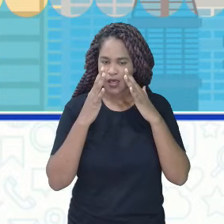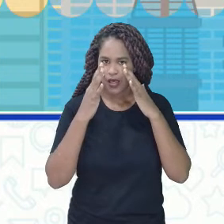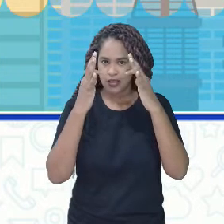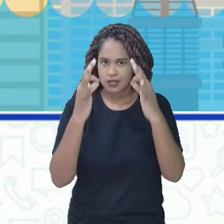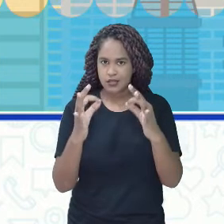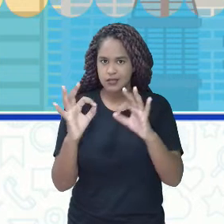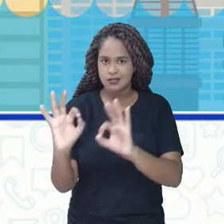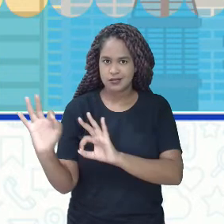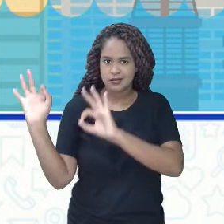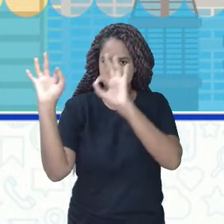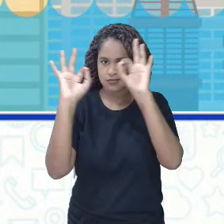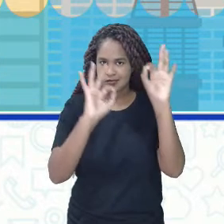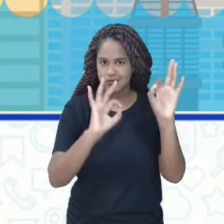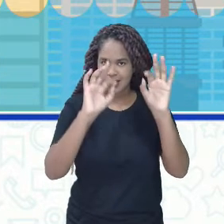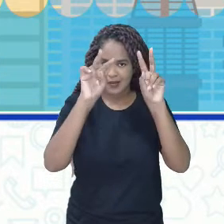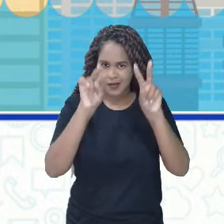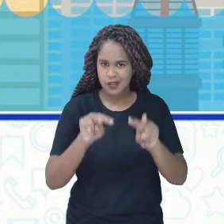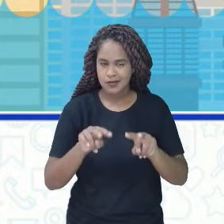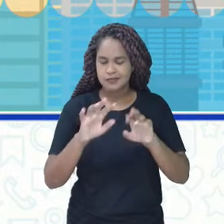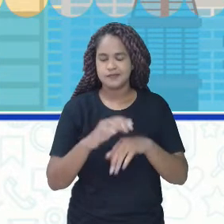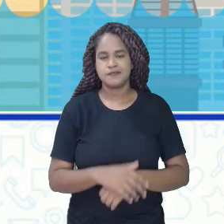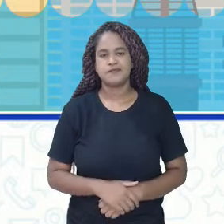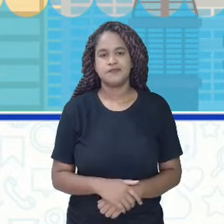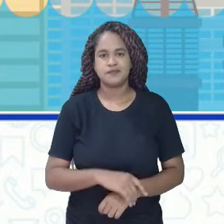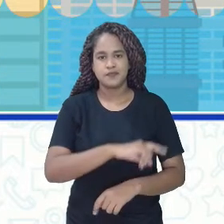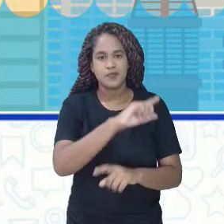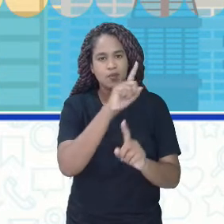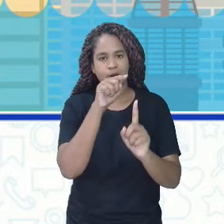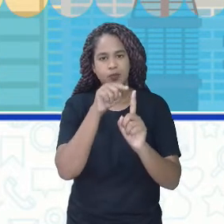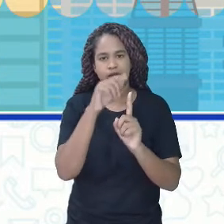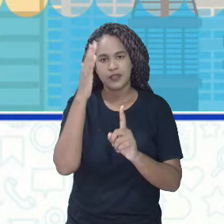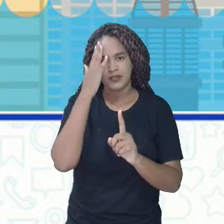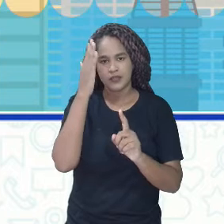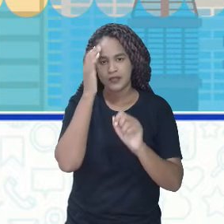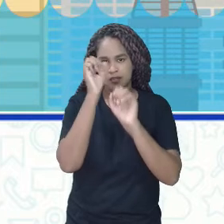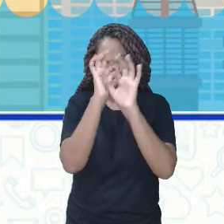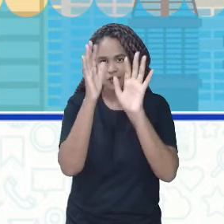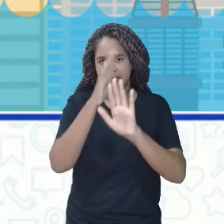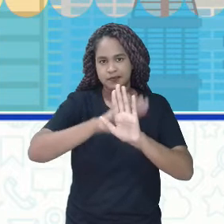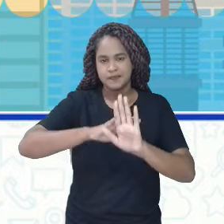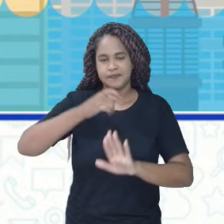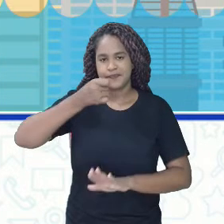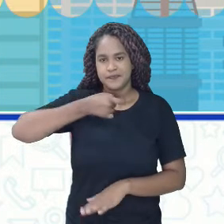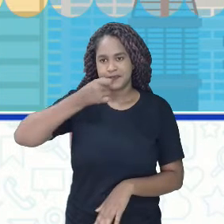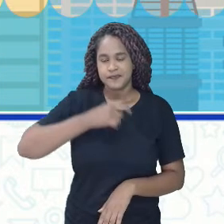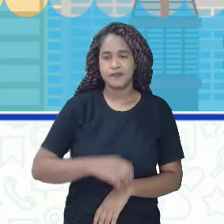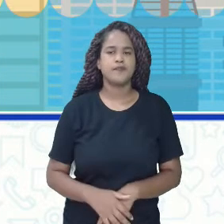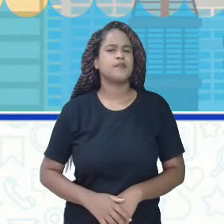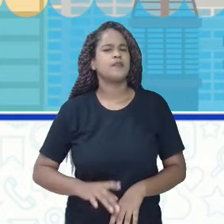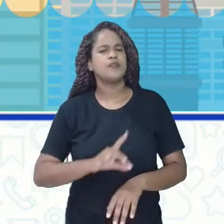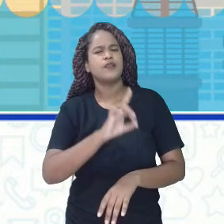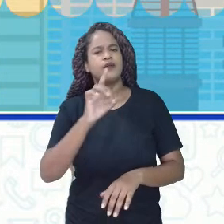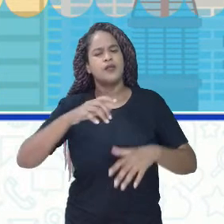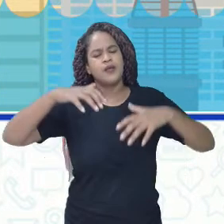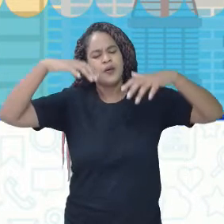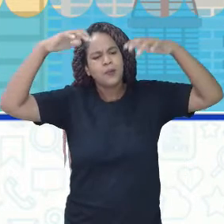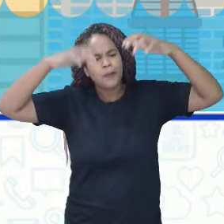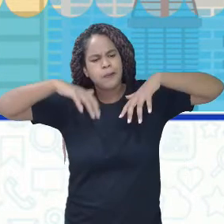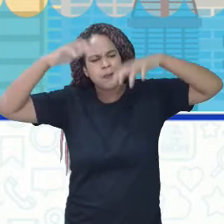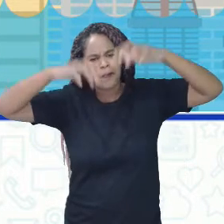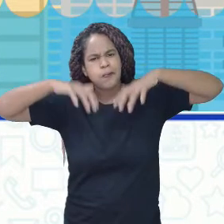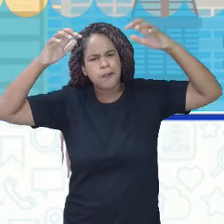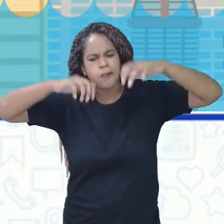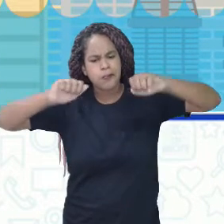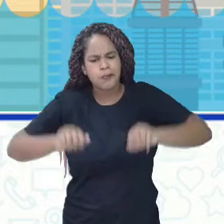ou escutem, não é a leitura prestando atenção para entender a graça desse texto. Em um dia de chuva e de